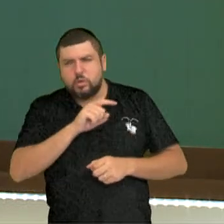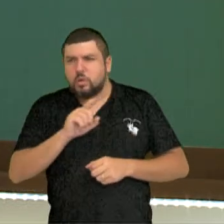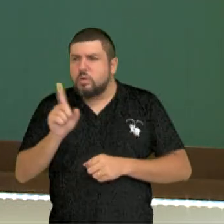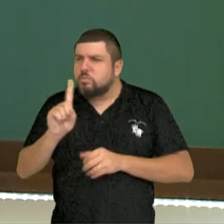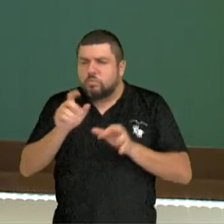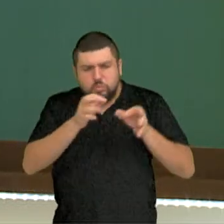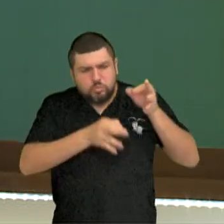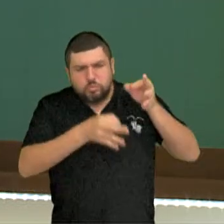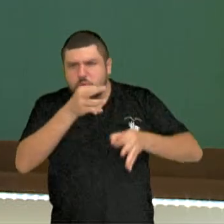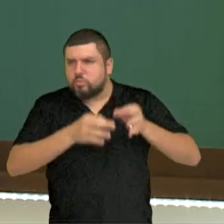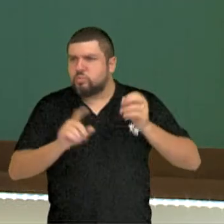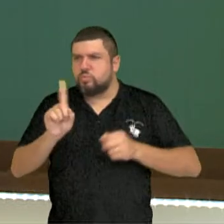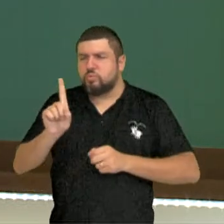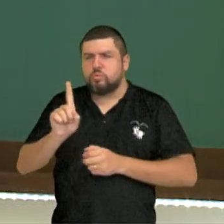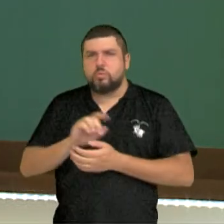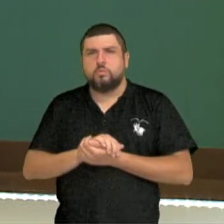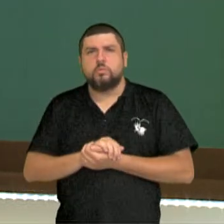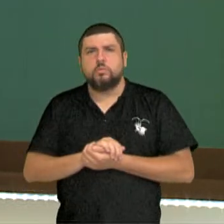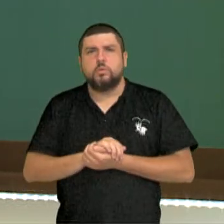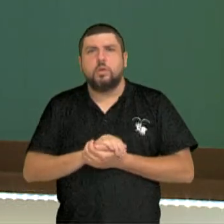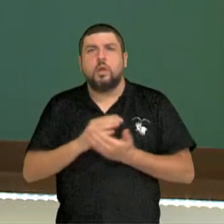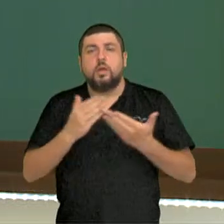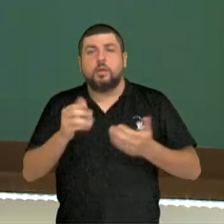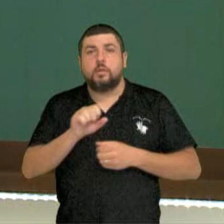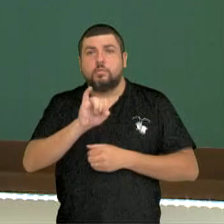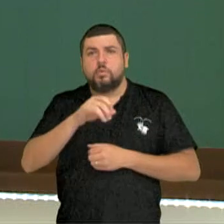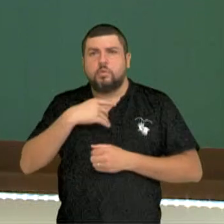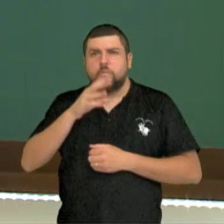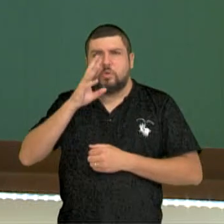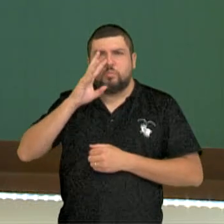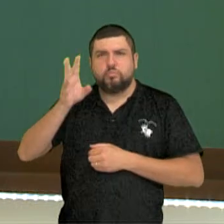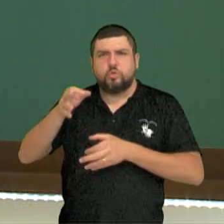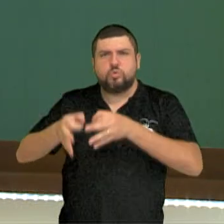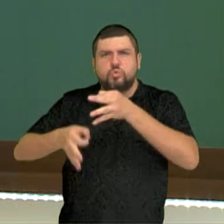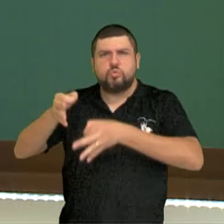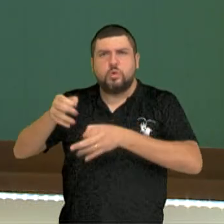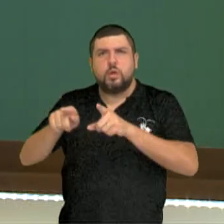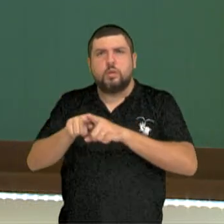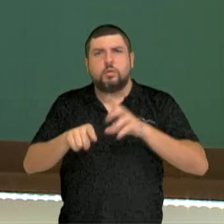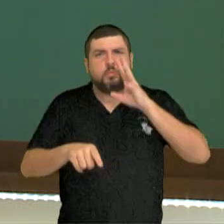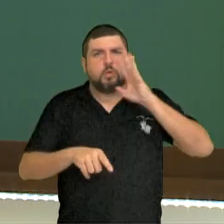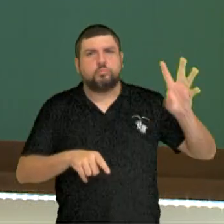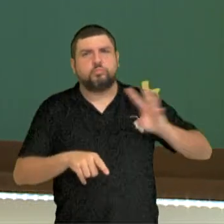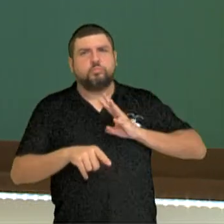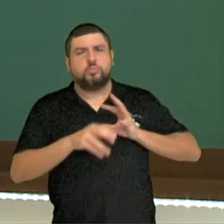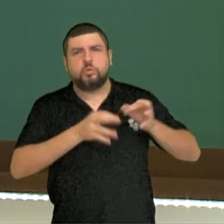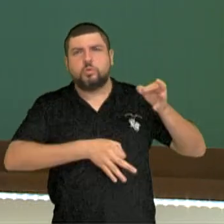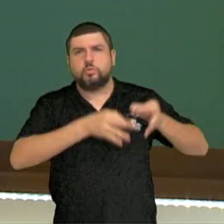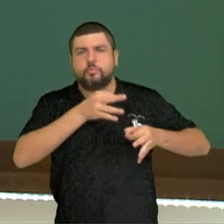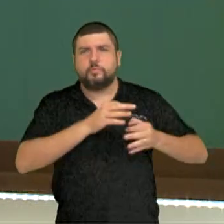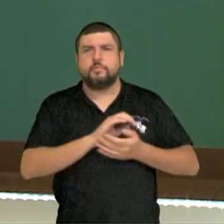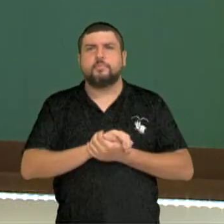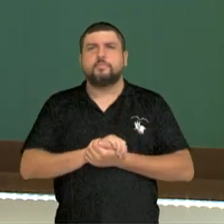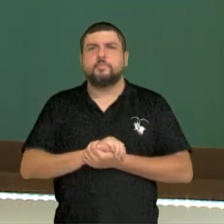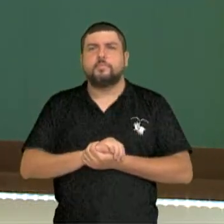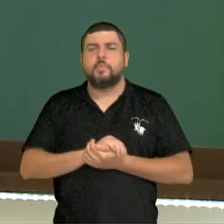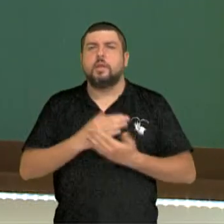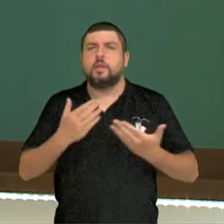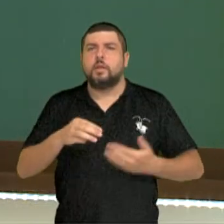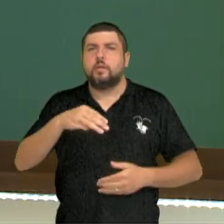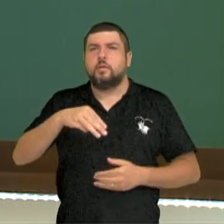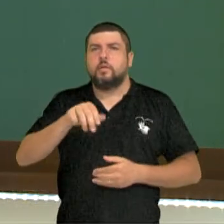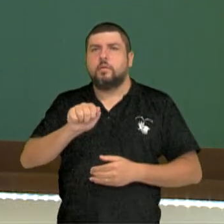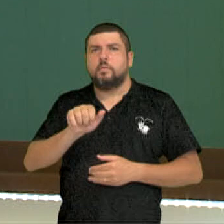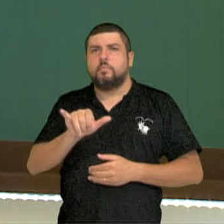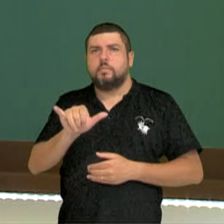né? Enquanto você está julgando alguém, você também está sendo julgado. Então, may ali utilizado para expressar